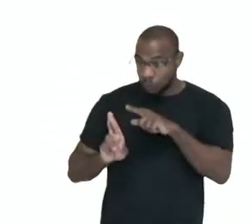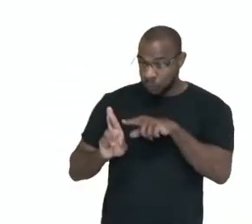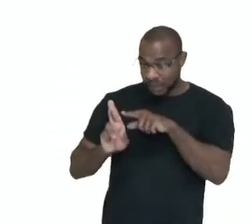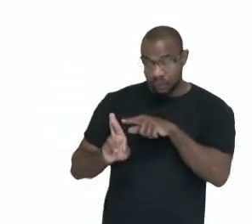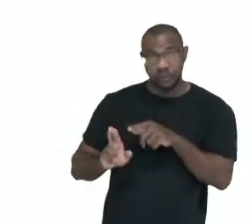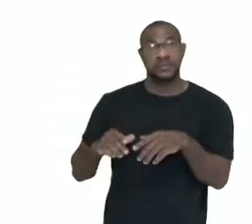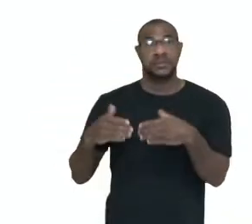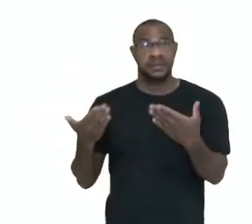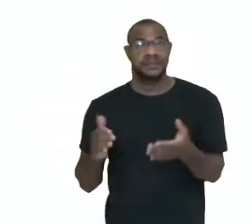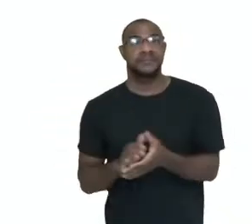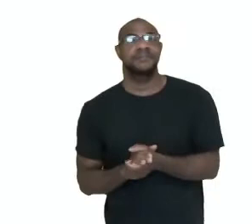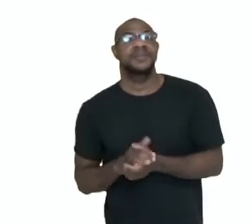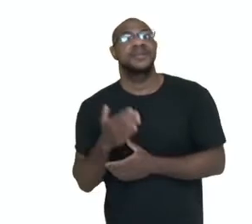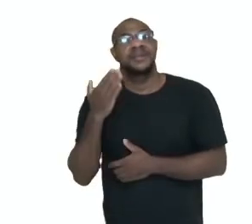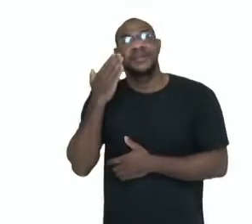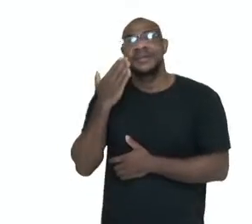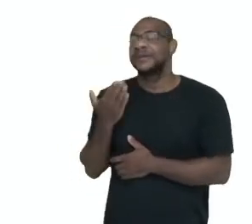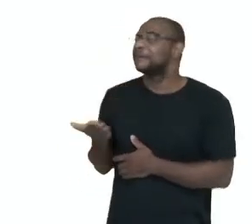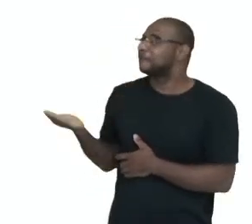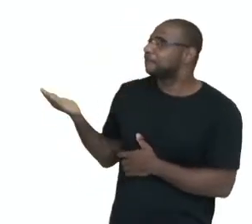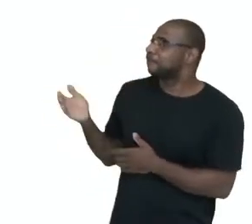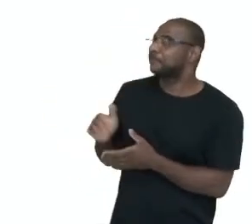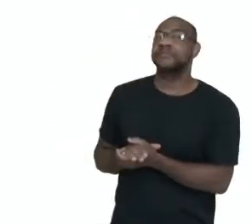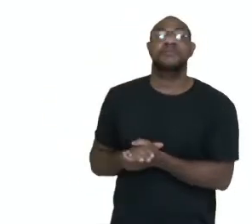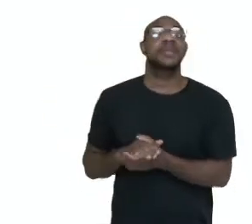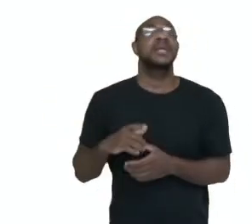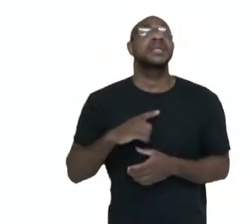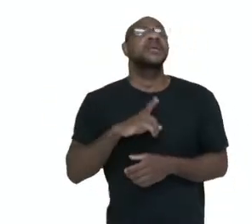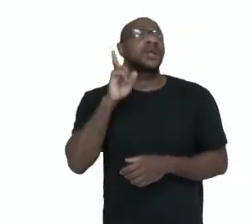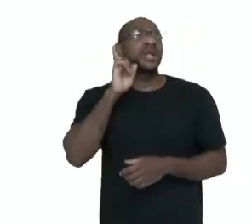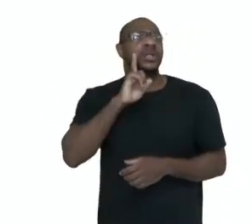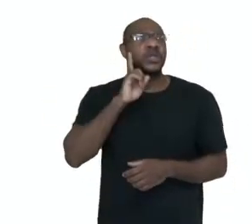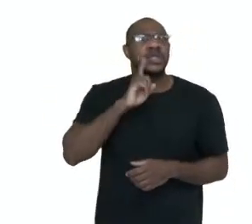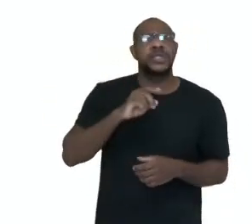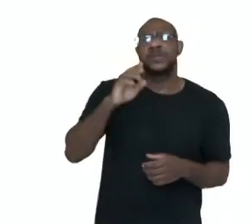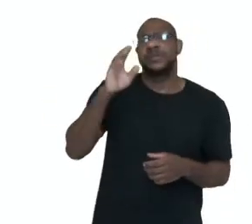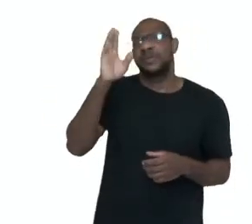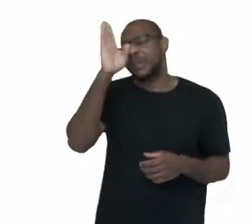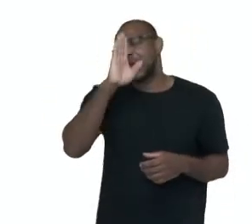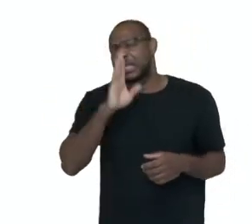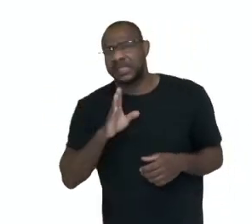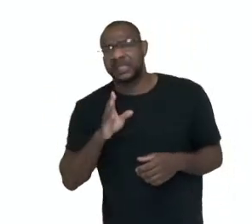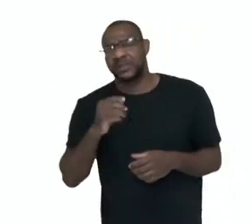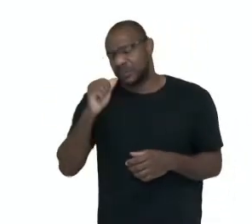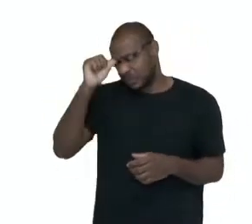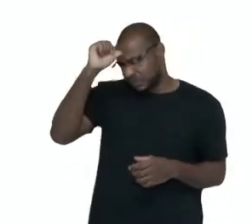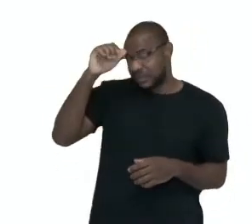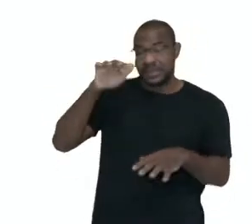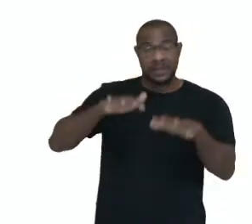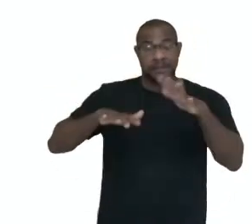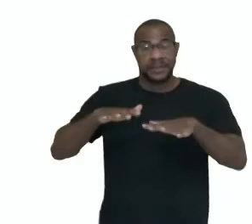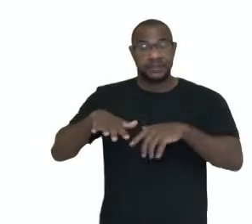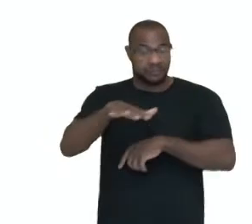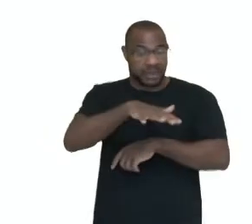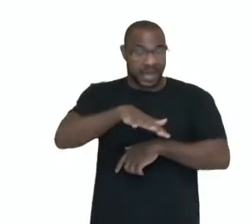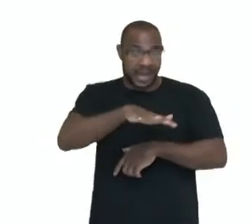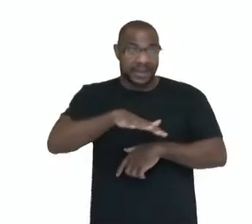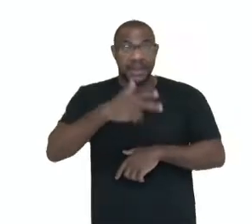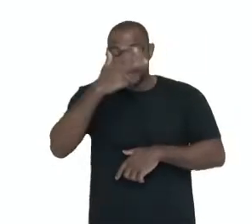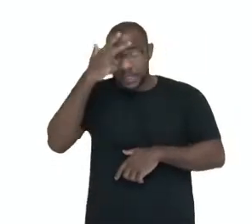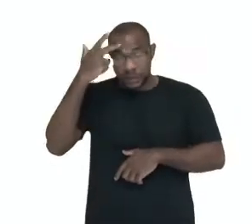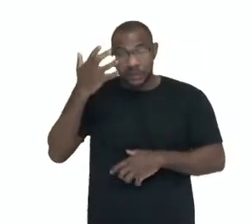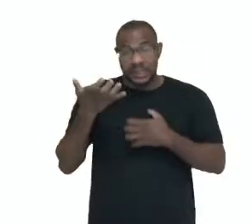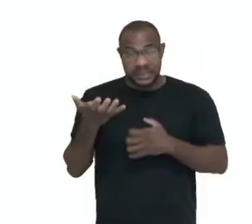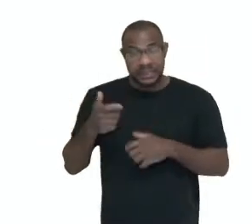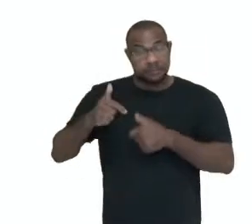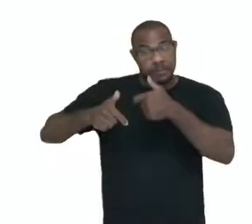slide, Brasil, Índia, os próprios Estados Unidos, ou, dependendo de cada setor, das pessoas buscando